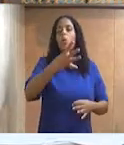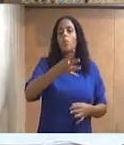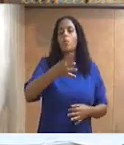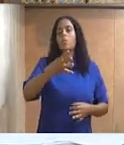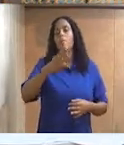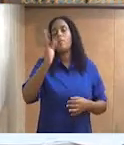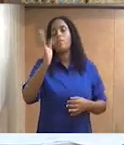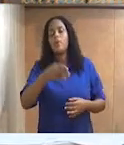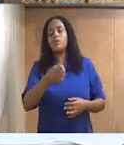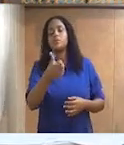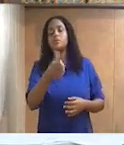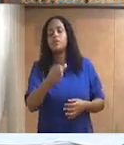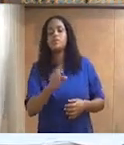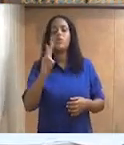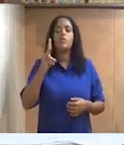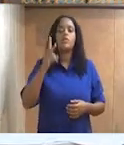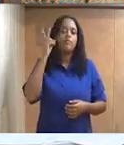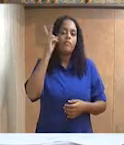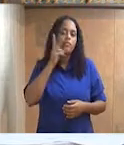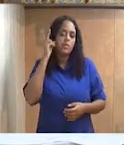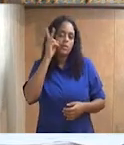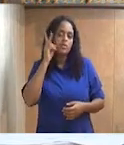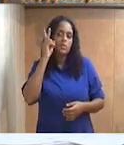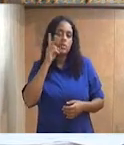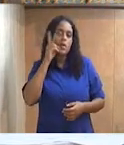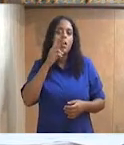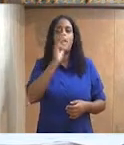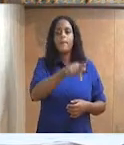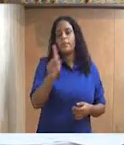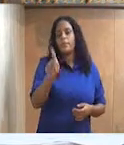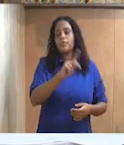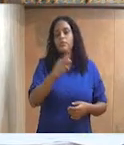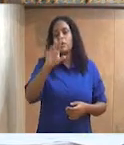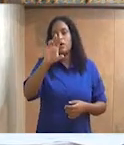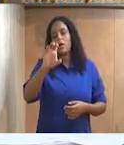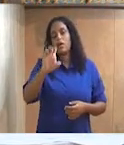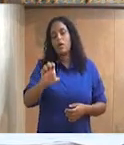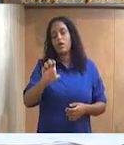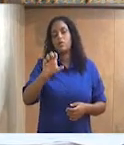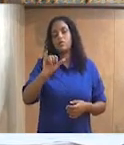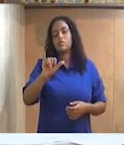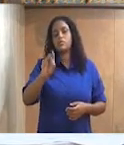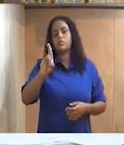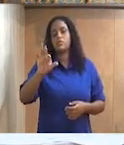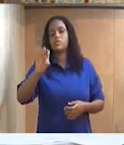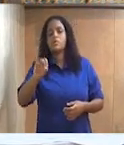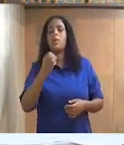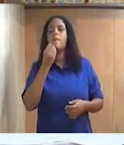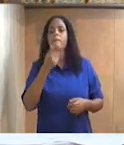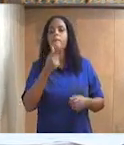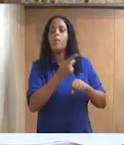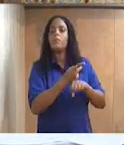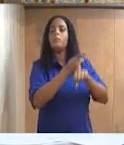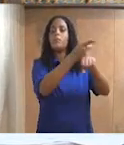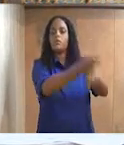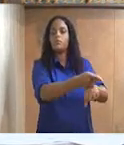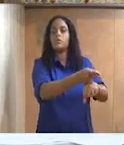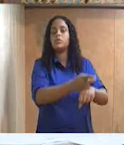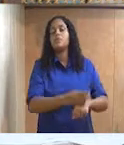411/16, do excelente vereador Nivão Almeida, concedendo ao ilustríssimo professor Dr. Edson Magalhães a medalha professor Paulo Freire.